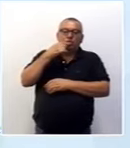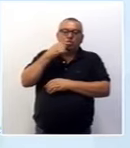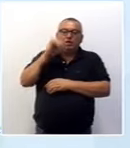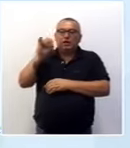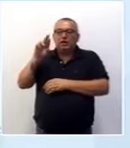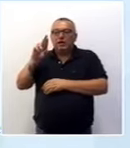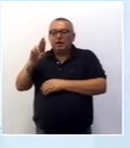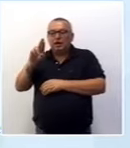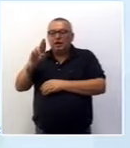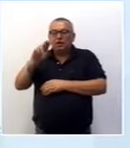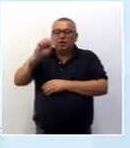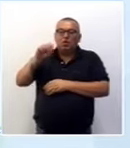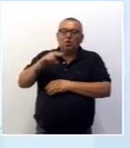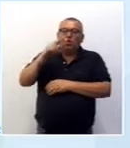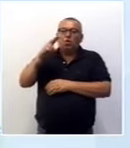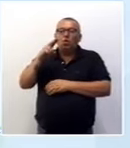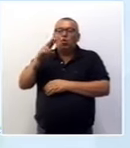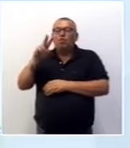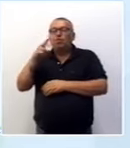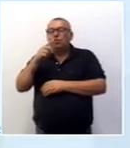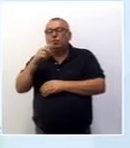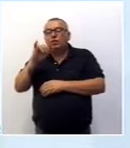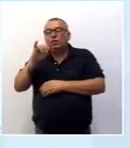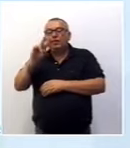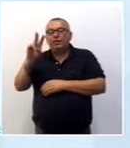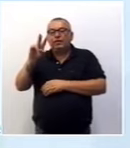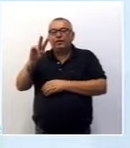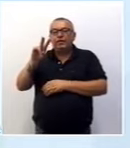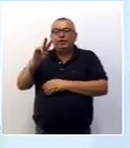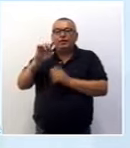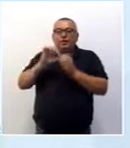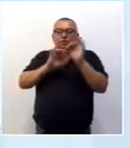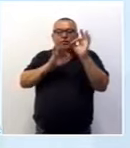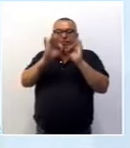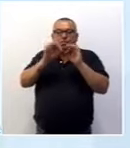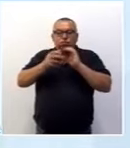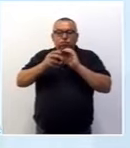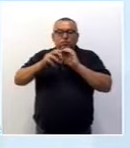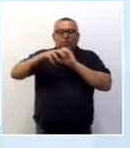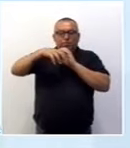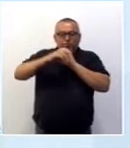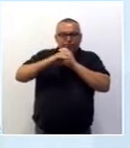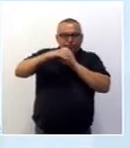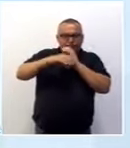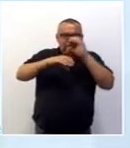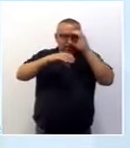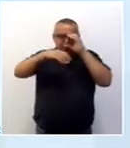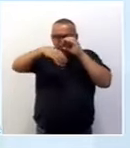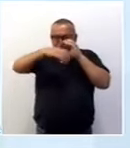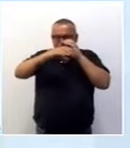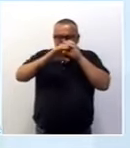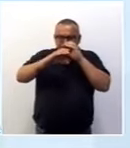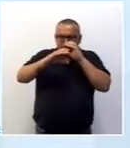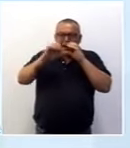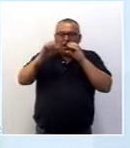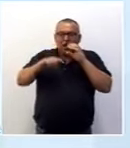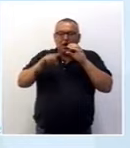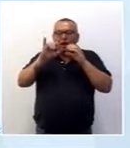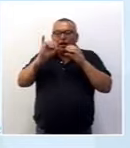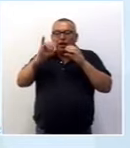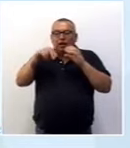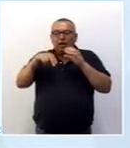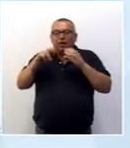ou IV, né? Infrared ou infravermelho. Quer dizer, a resolução espectral desse satélite aí que a gente está vendo é o infravermelho. O que ele